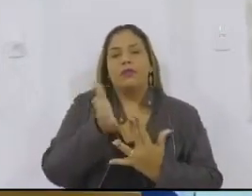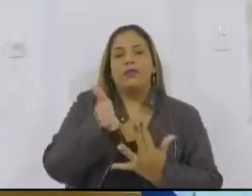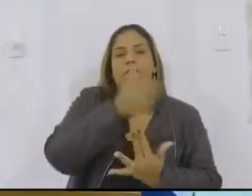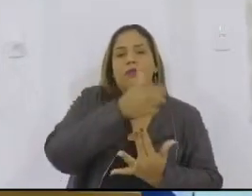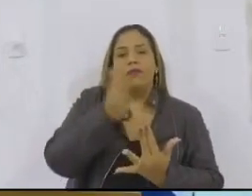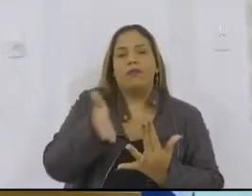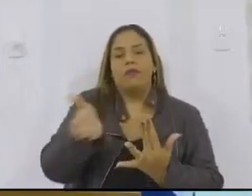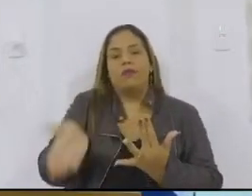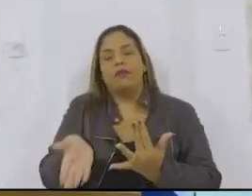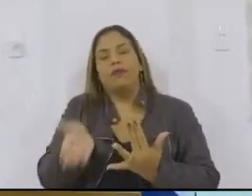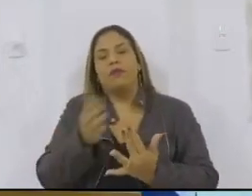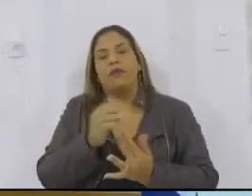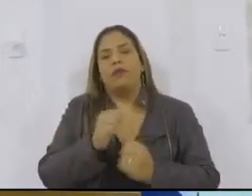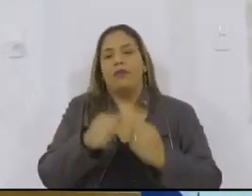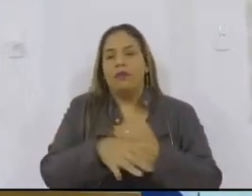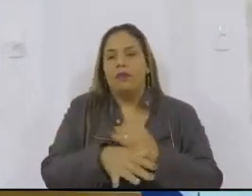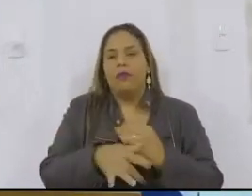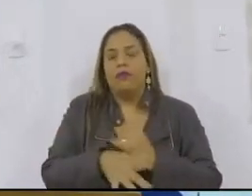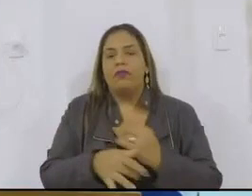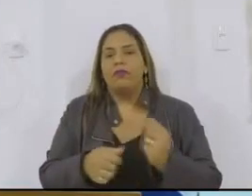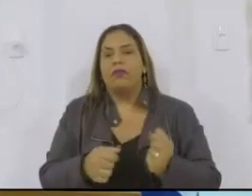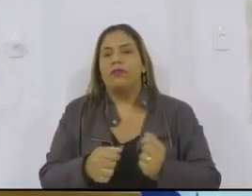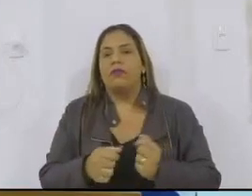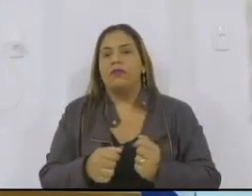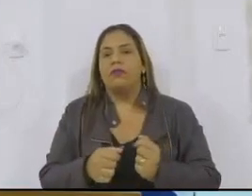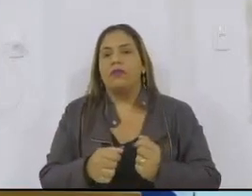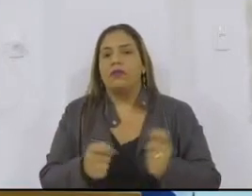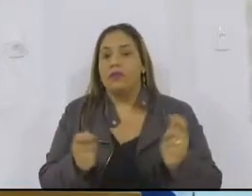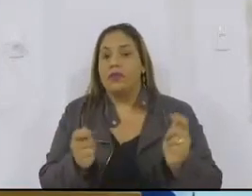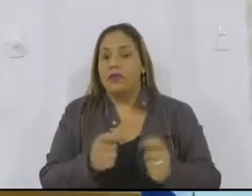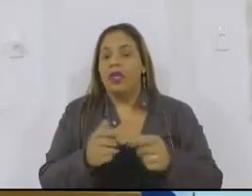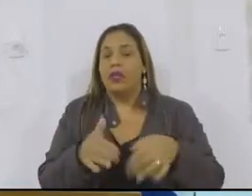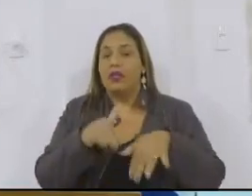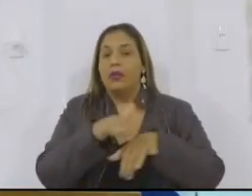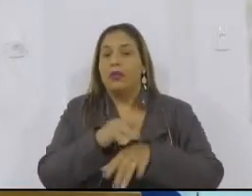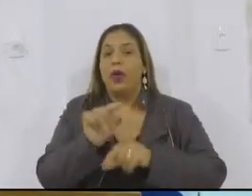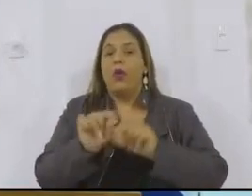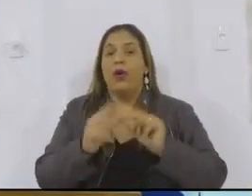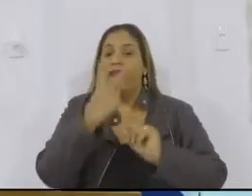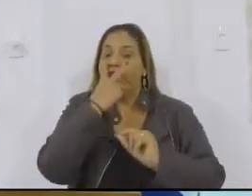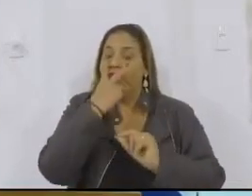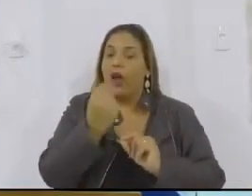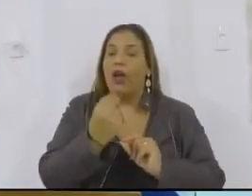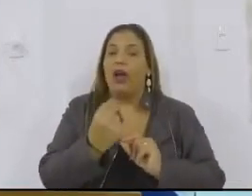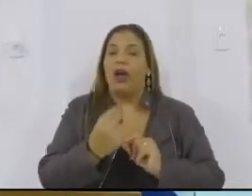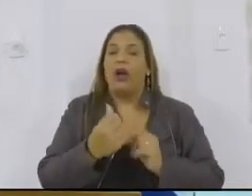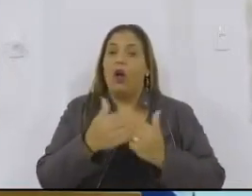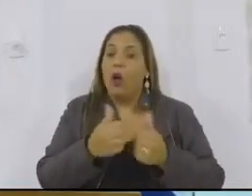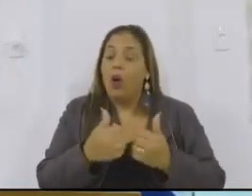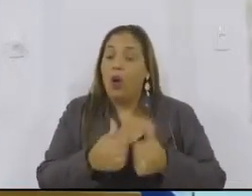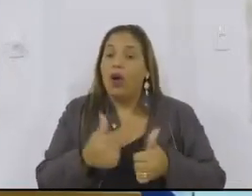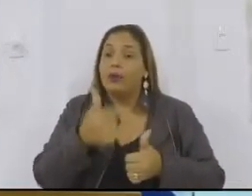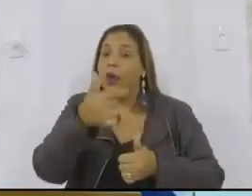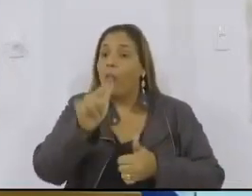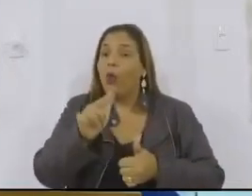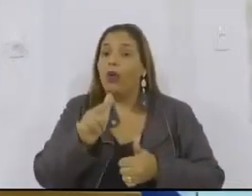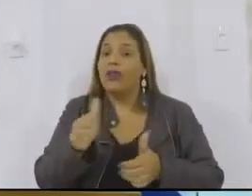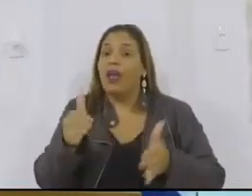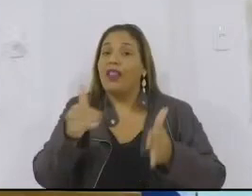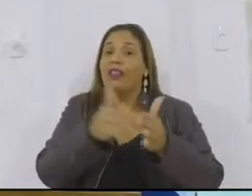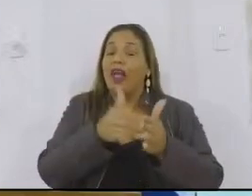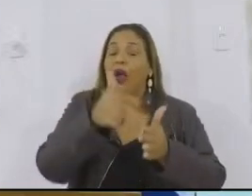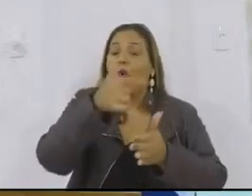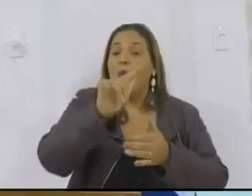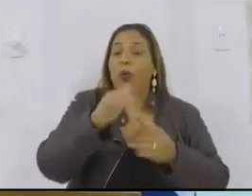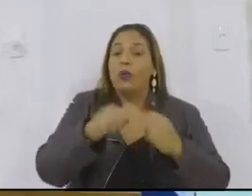se encaixar, tentar colocar aqui algumas linhas, algumas vans para outros municípios, que chama-se o transporte complementar de